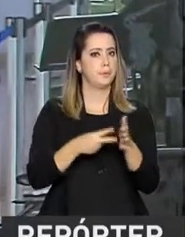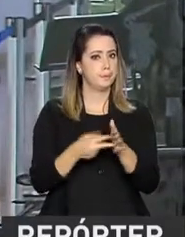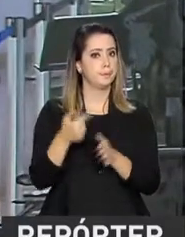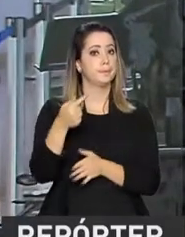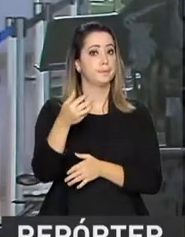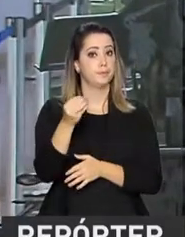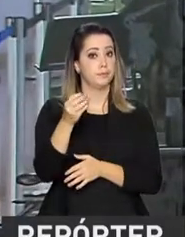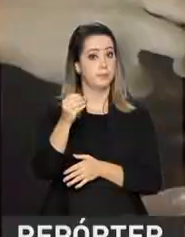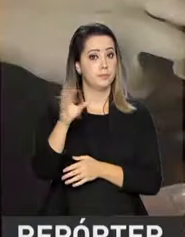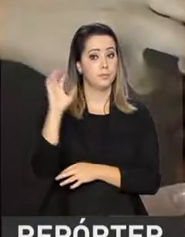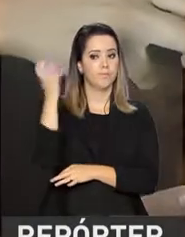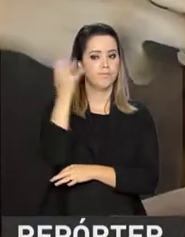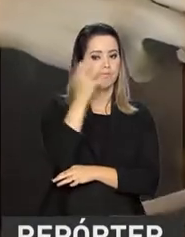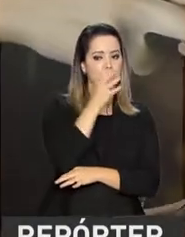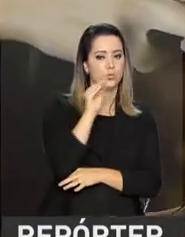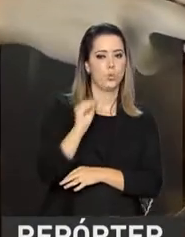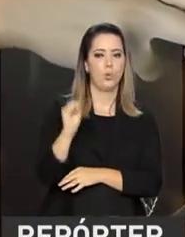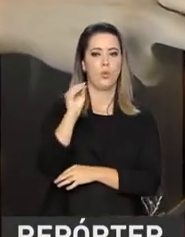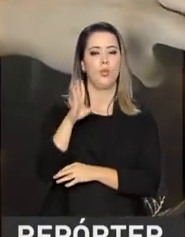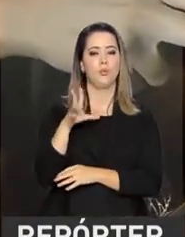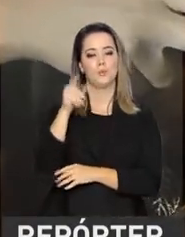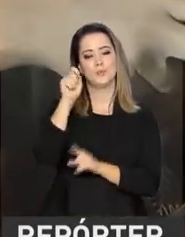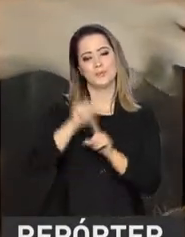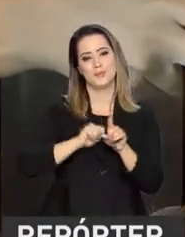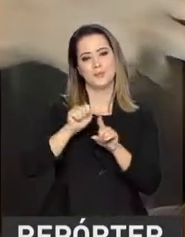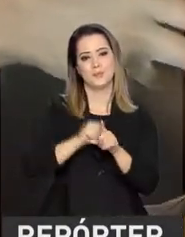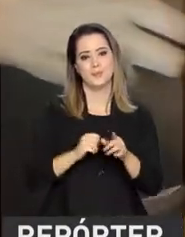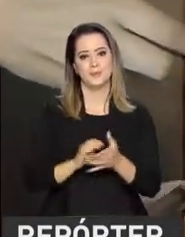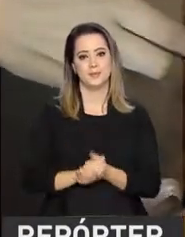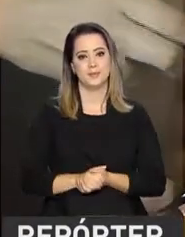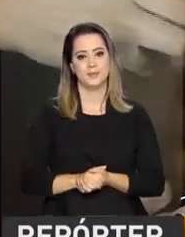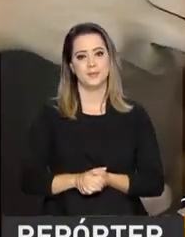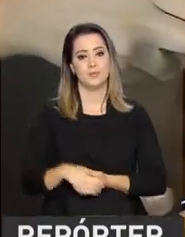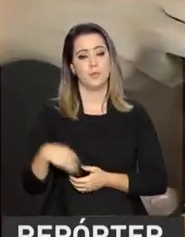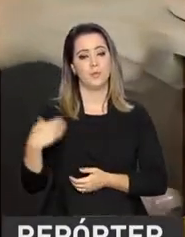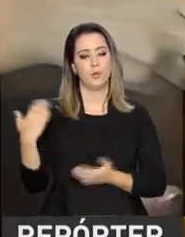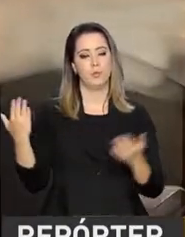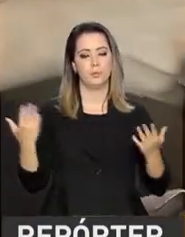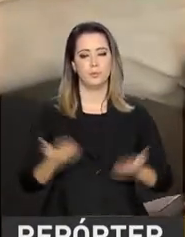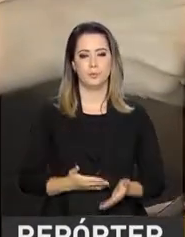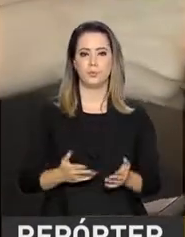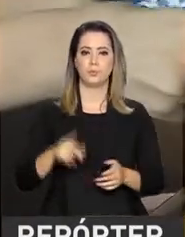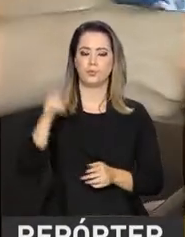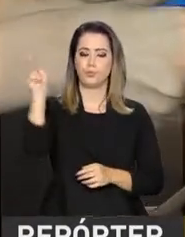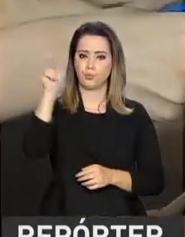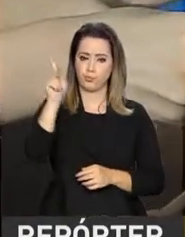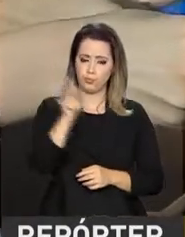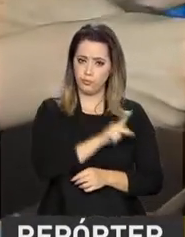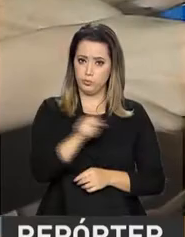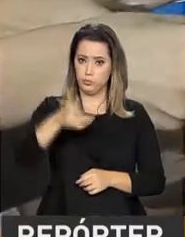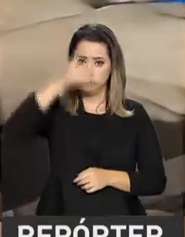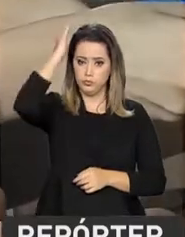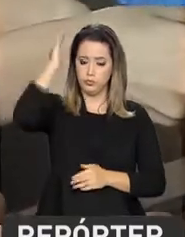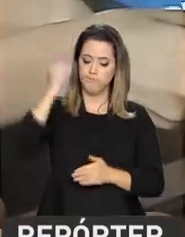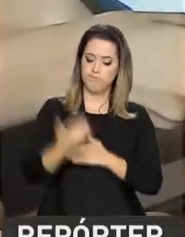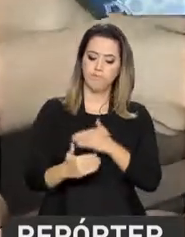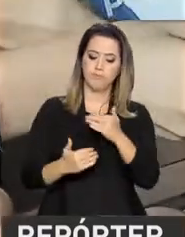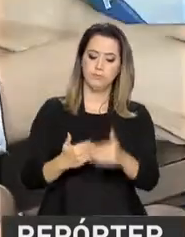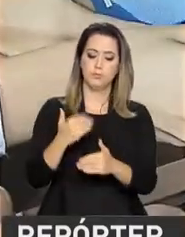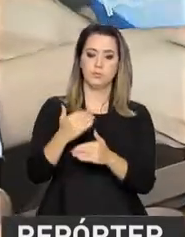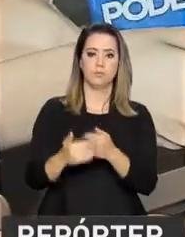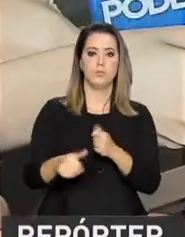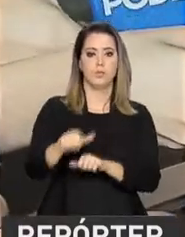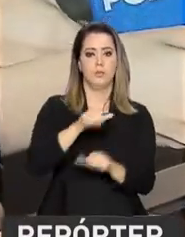por mês hoje o presidente michel temer dá mais um passo gigantesco passo no rumo de